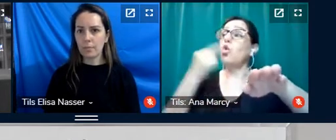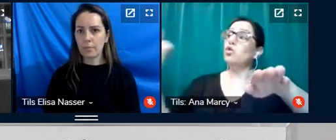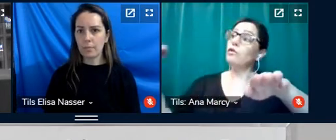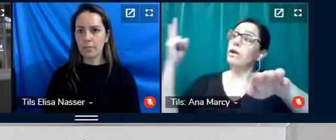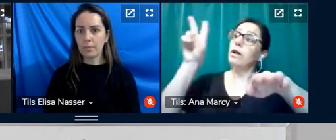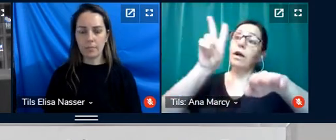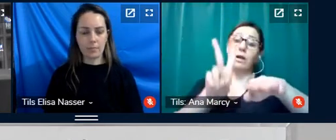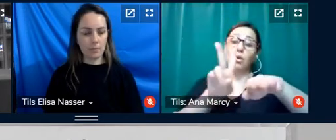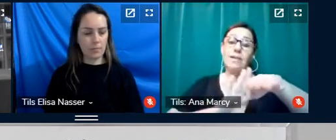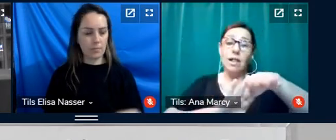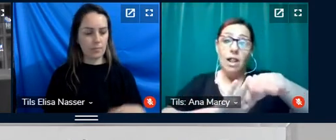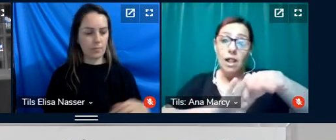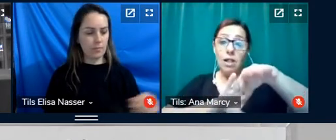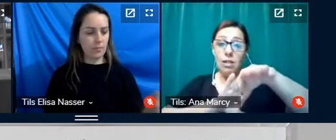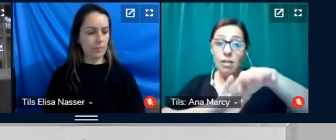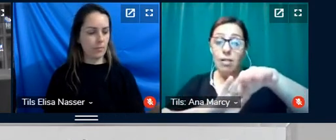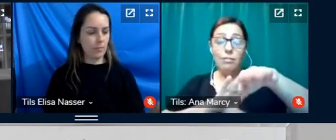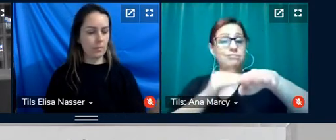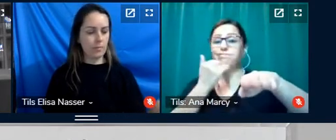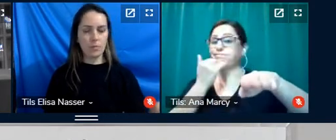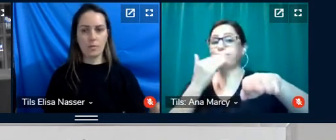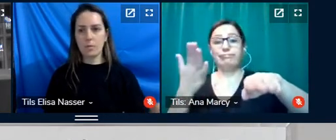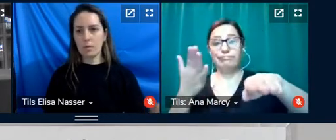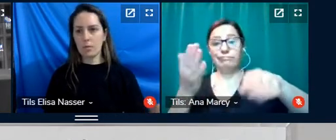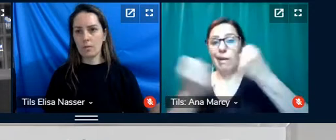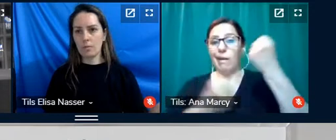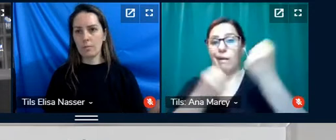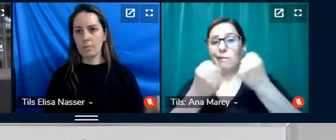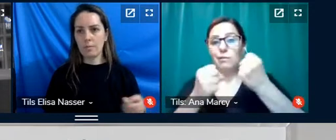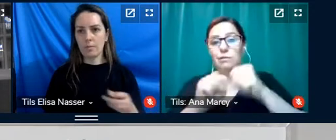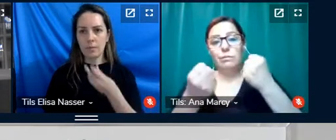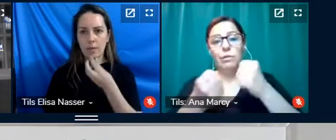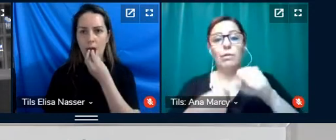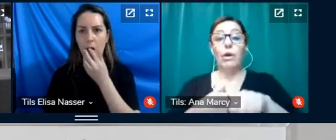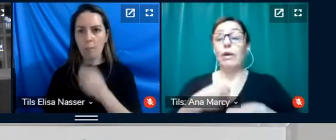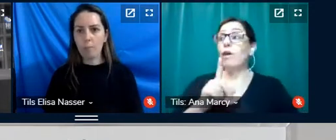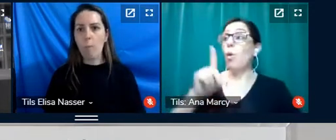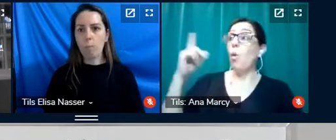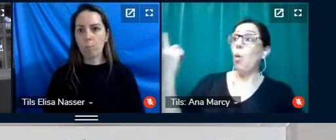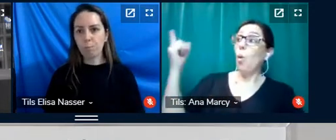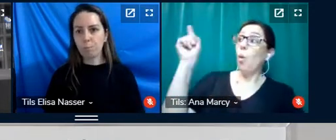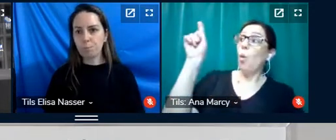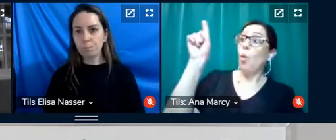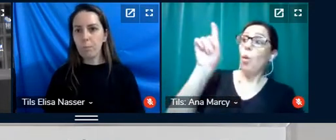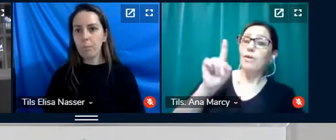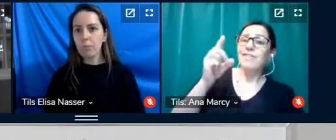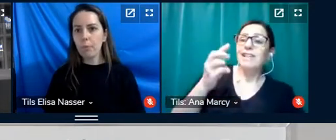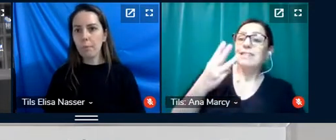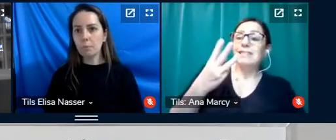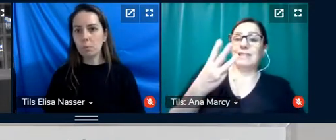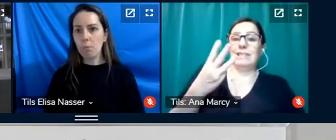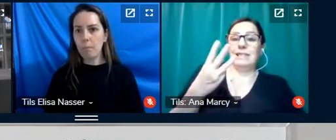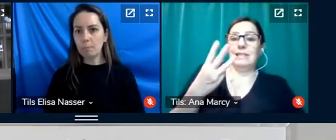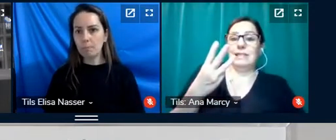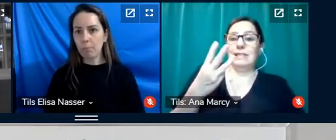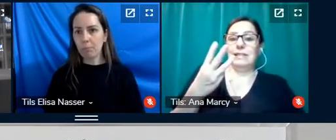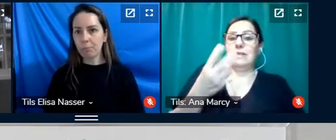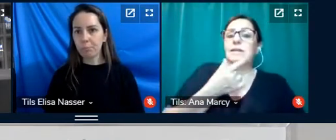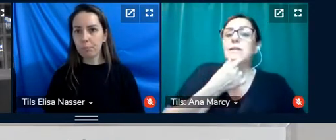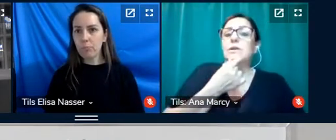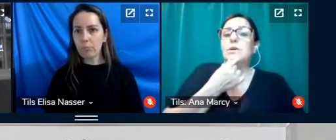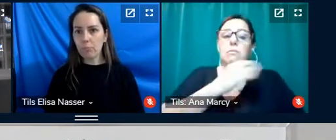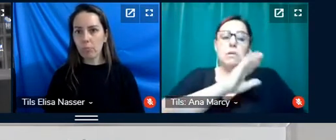Então nós dois estamos empurrando. Mas mesmo assim, o carro não sai do lugar. Aí vem um fortão, né? E diz assim, não,